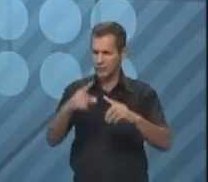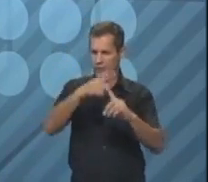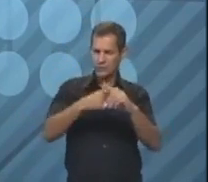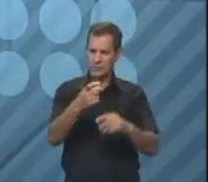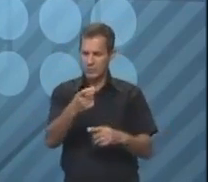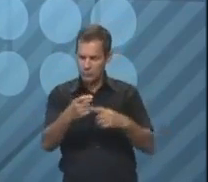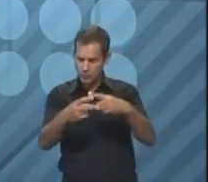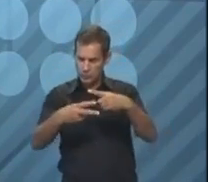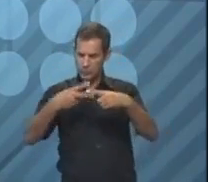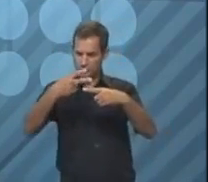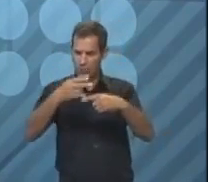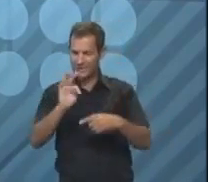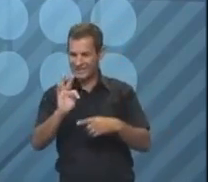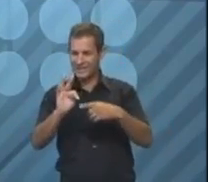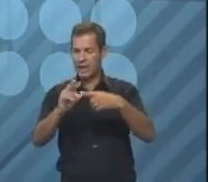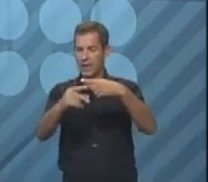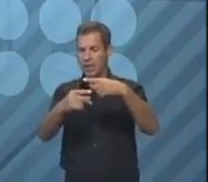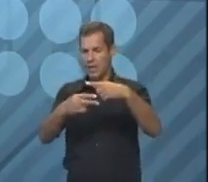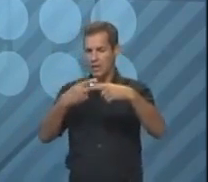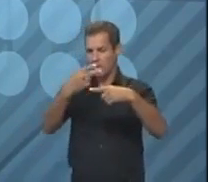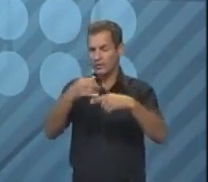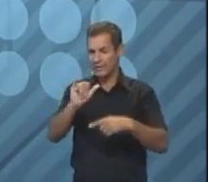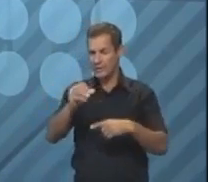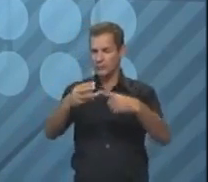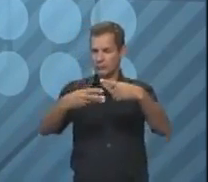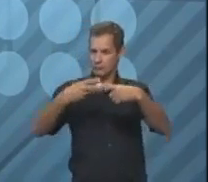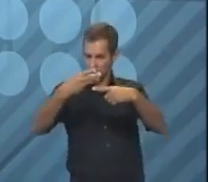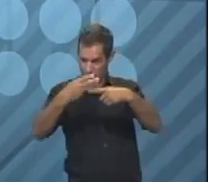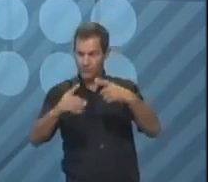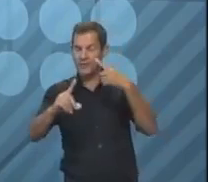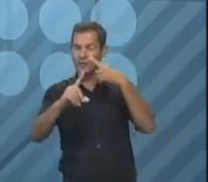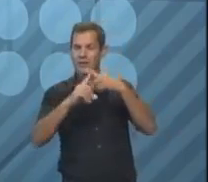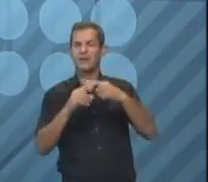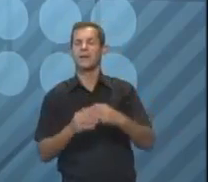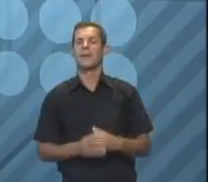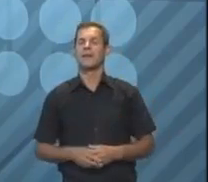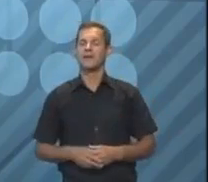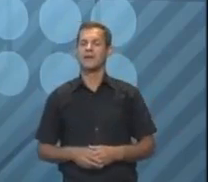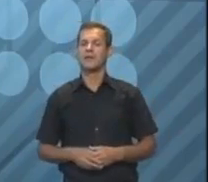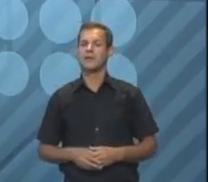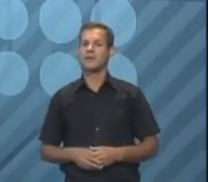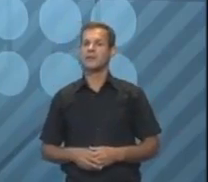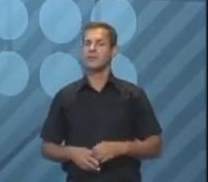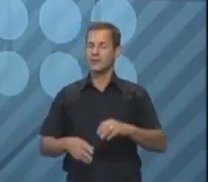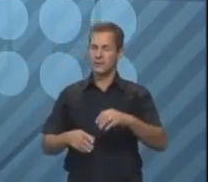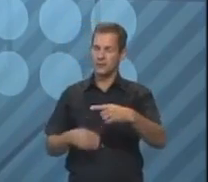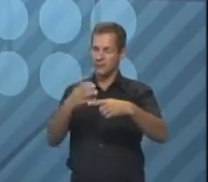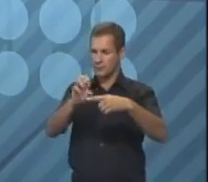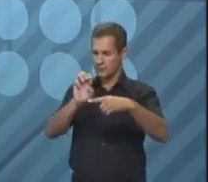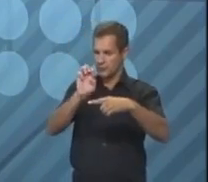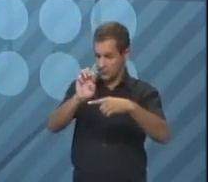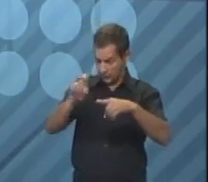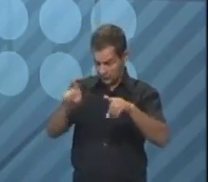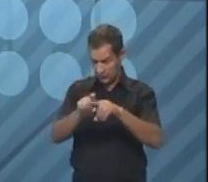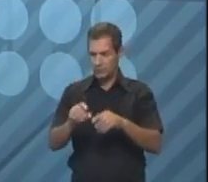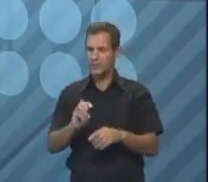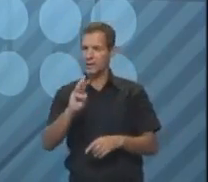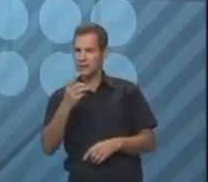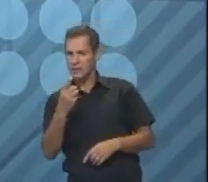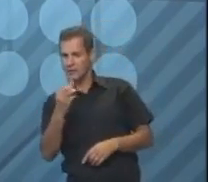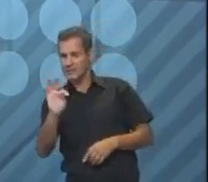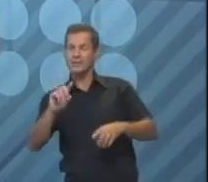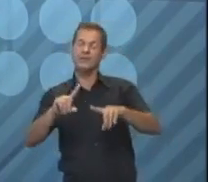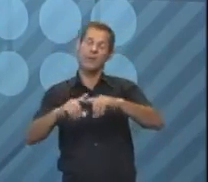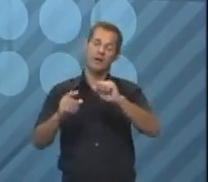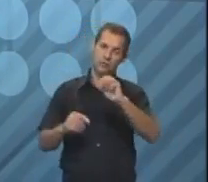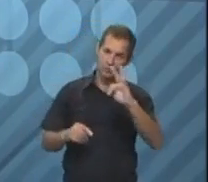x ao quadrado, t ao quadrado, y ao cubo, vezes exponencial ou vezes função trigonométrica, o a